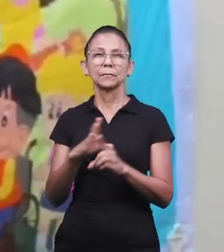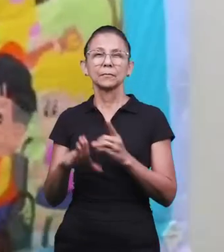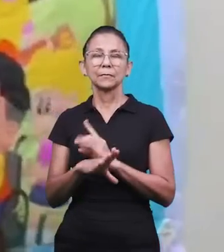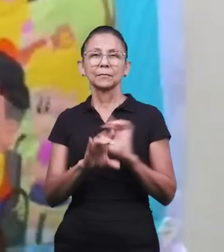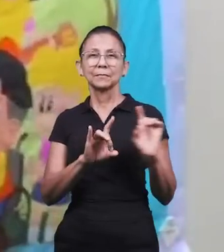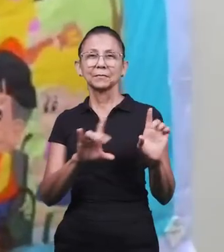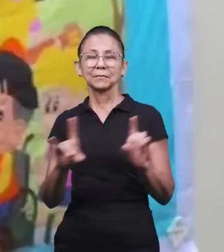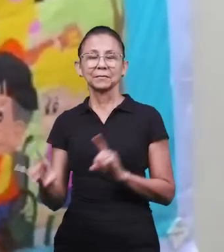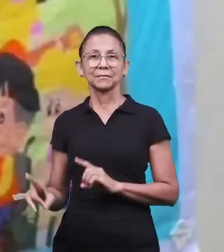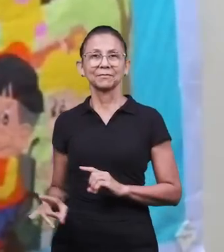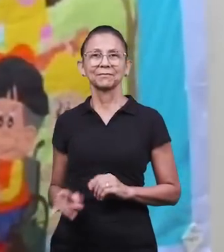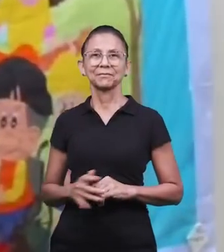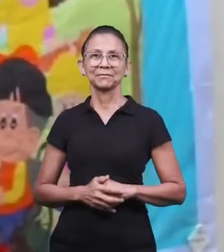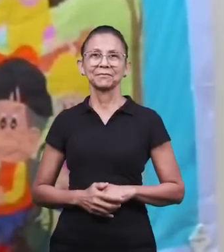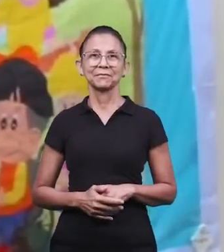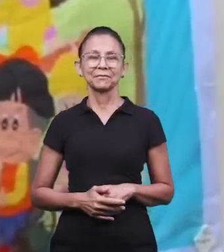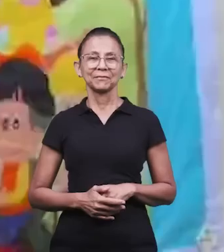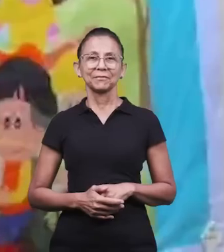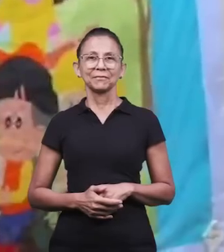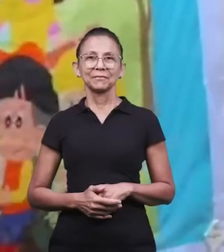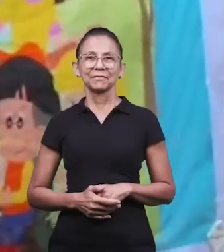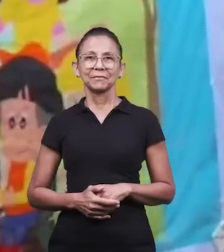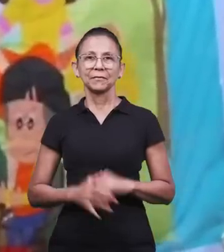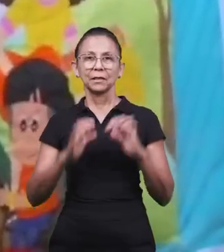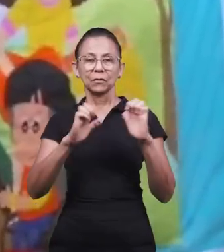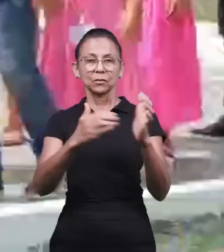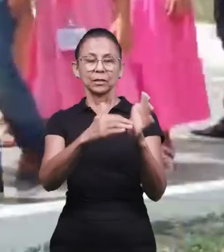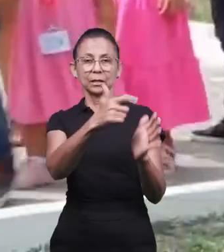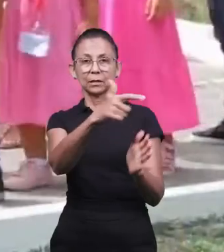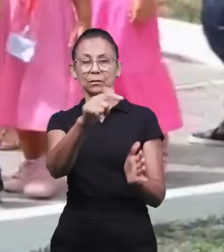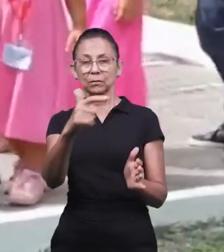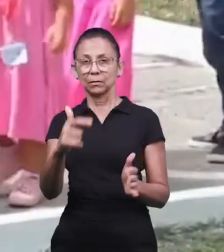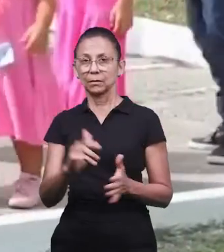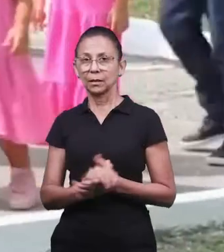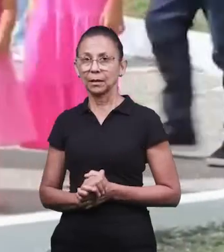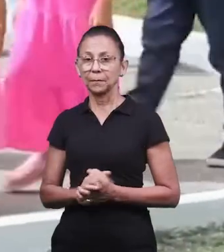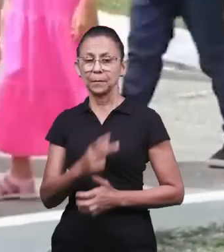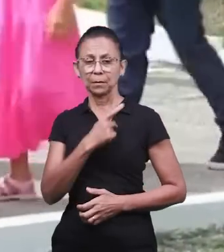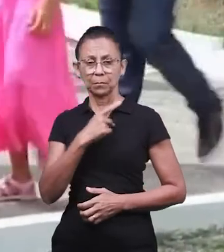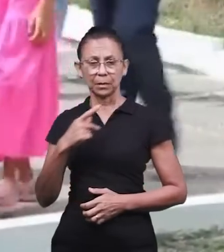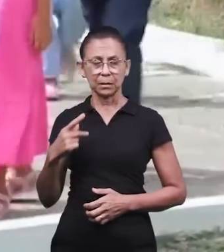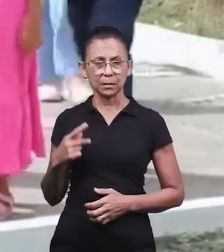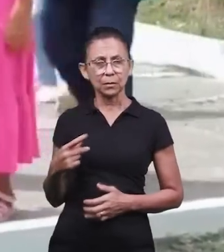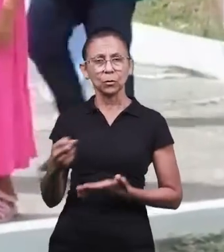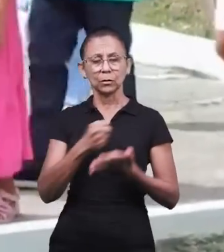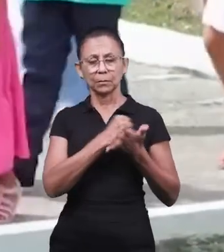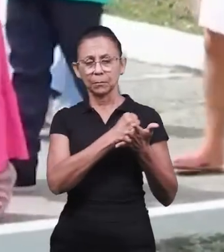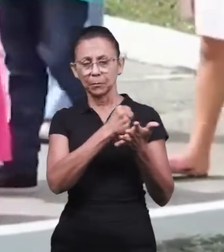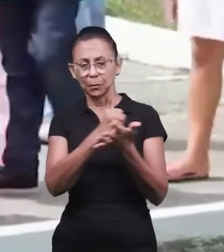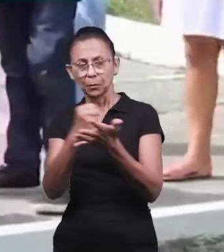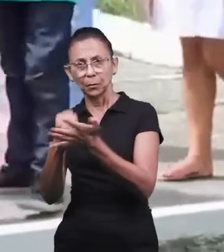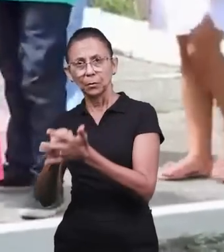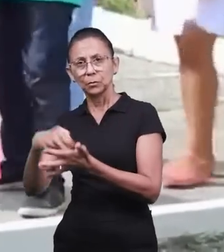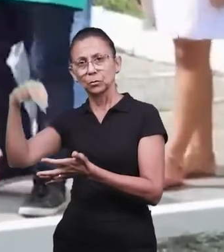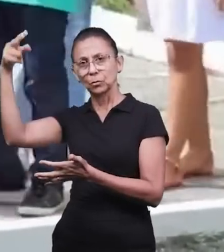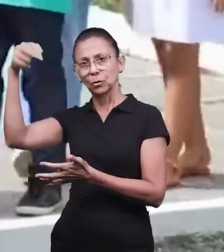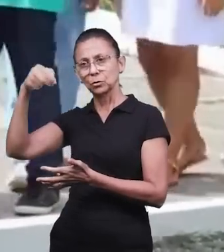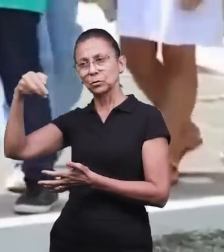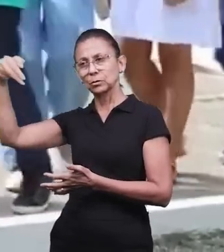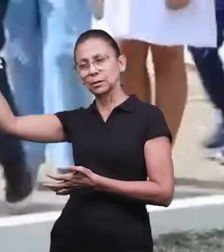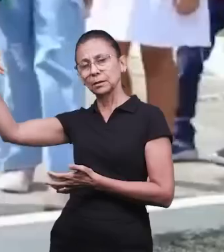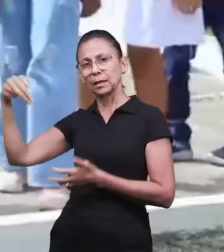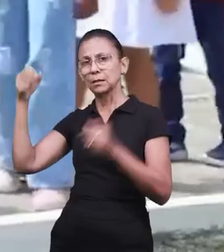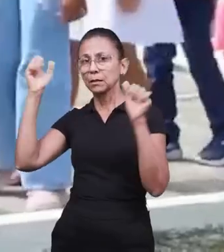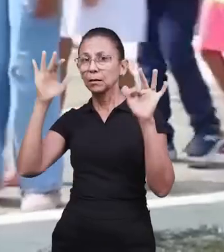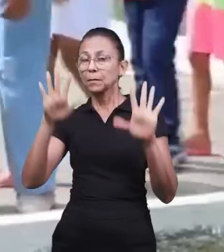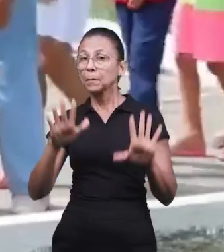Evangelho Sem Fronteiras, com a participação de pastores da cidade e até de outros estados do Nordeste e do Norte. Foi uma grande